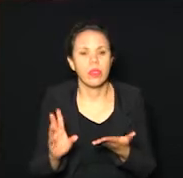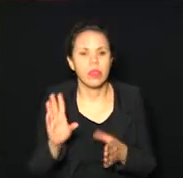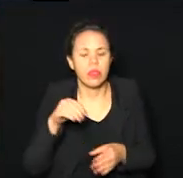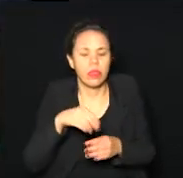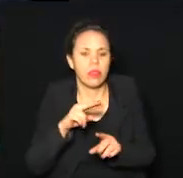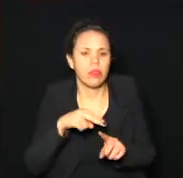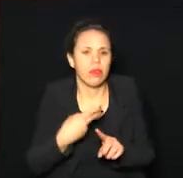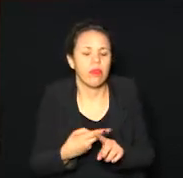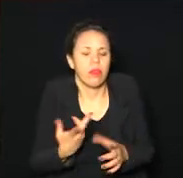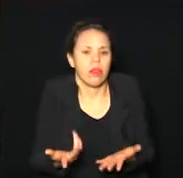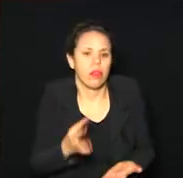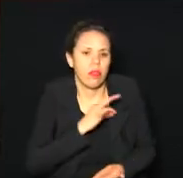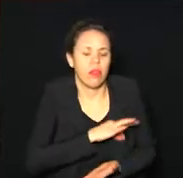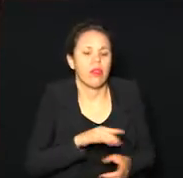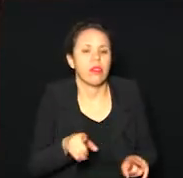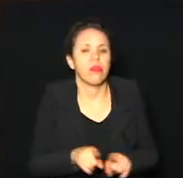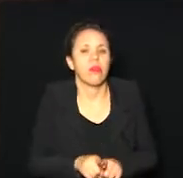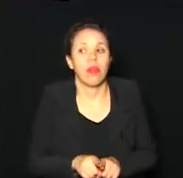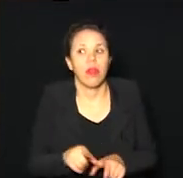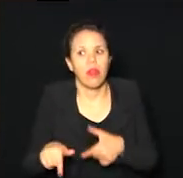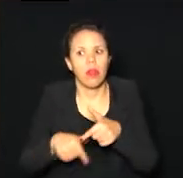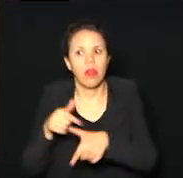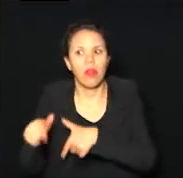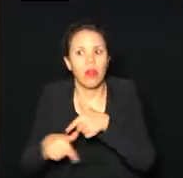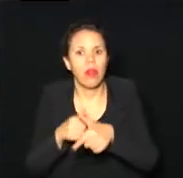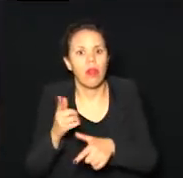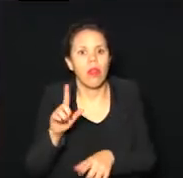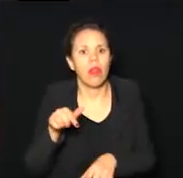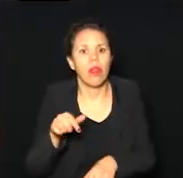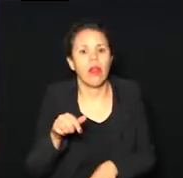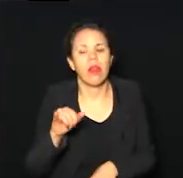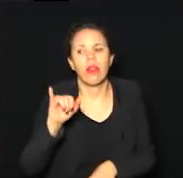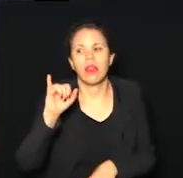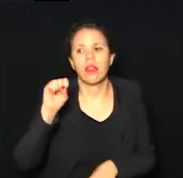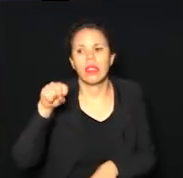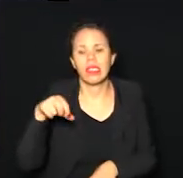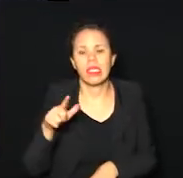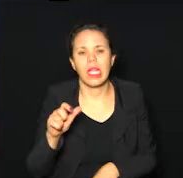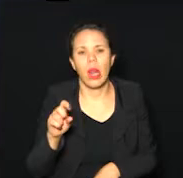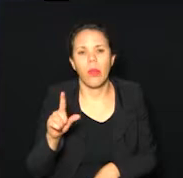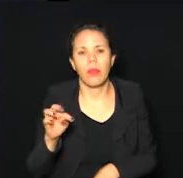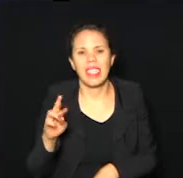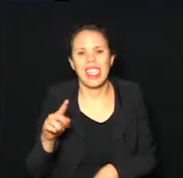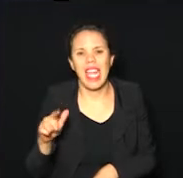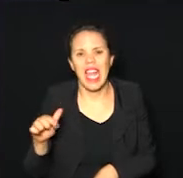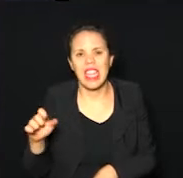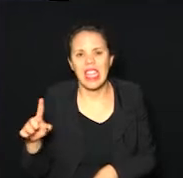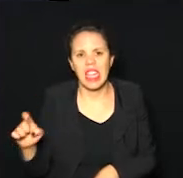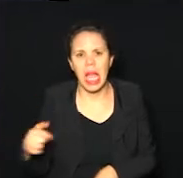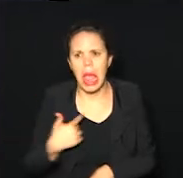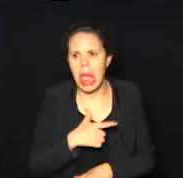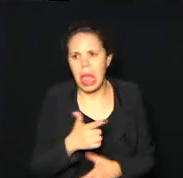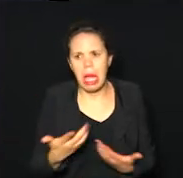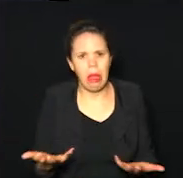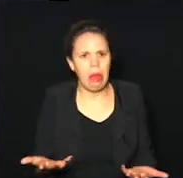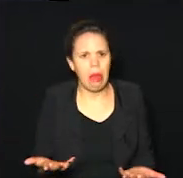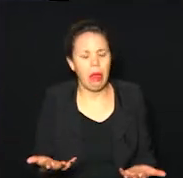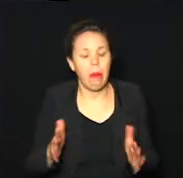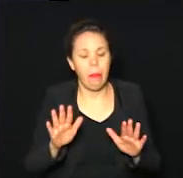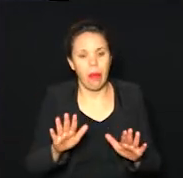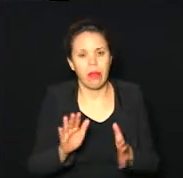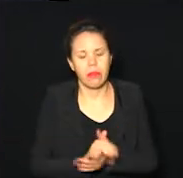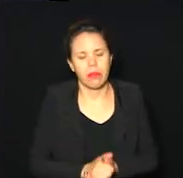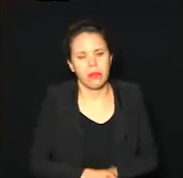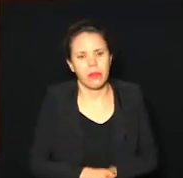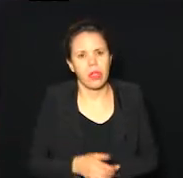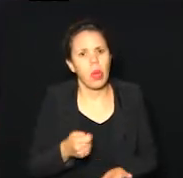trabalham, que estão expostos diretamente. Insalubridade não é uma coisa que nós gostaríamos. Gostaríamos de não ter insalubridade. No entanto,